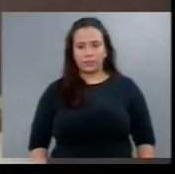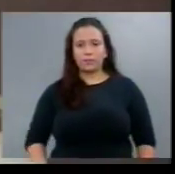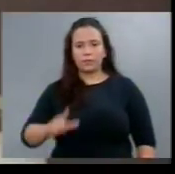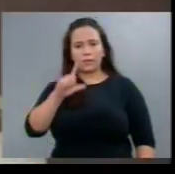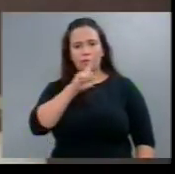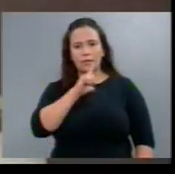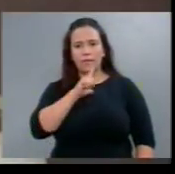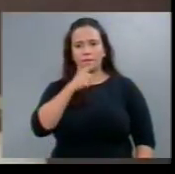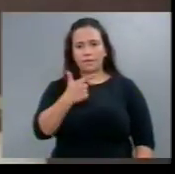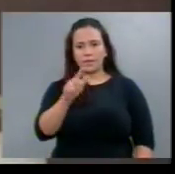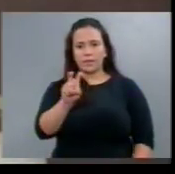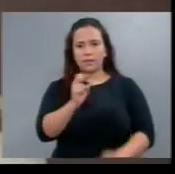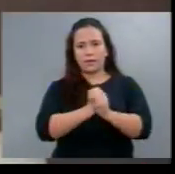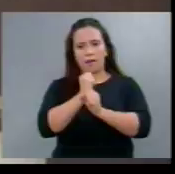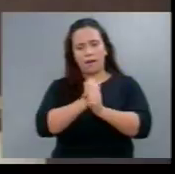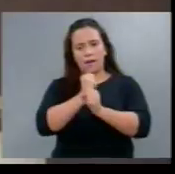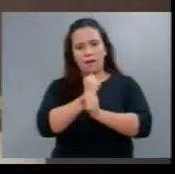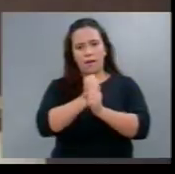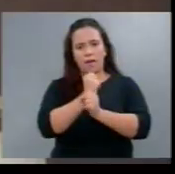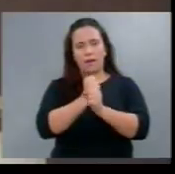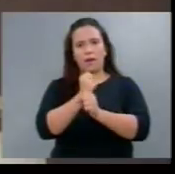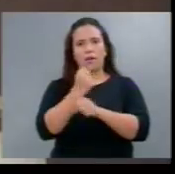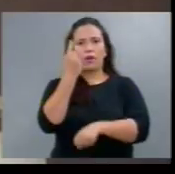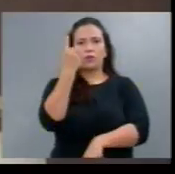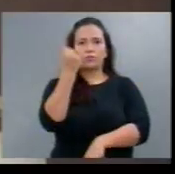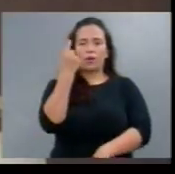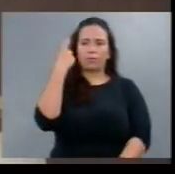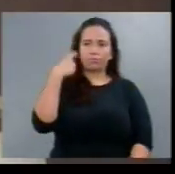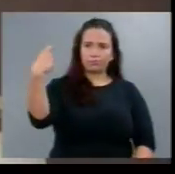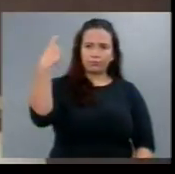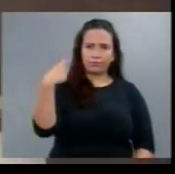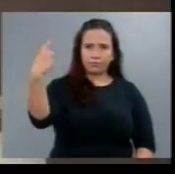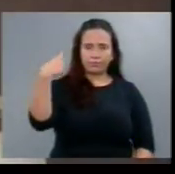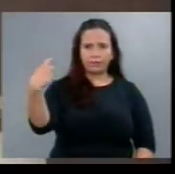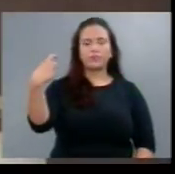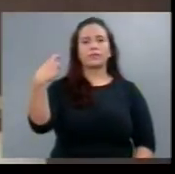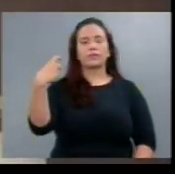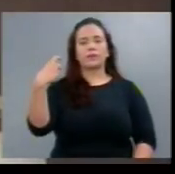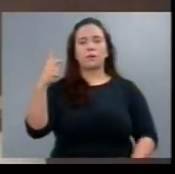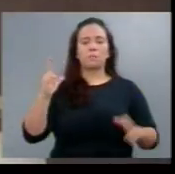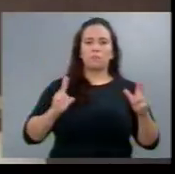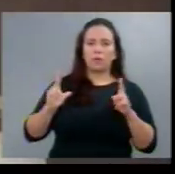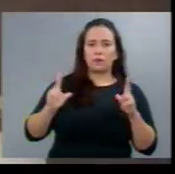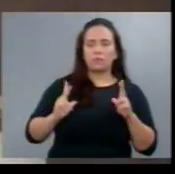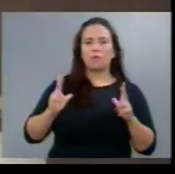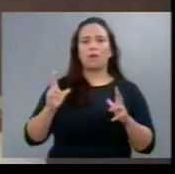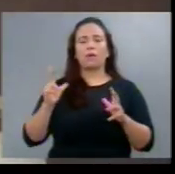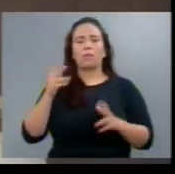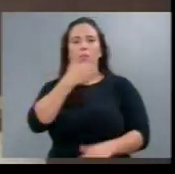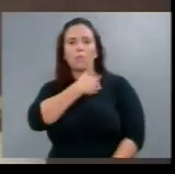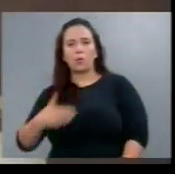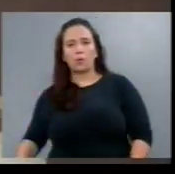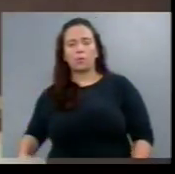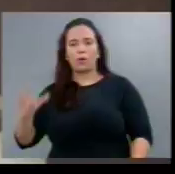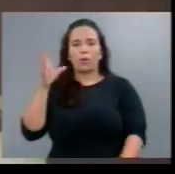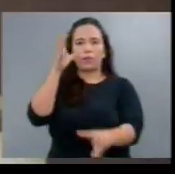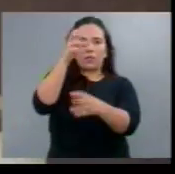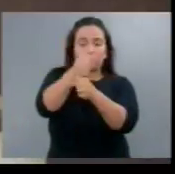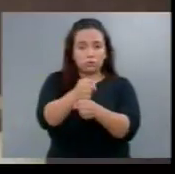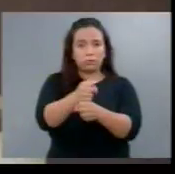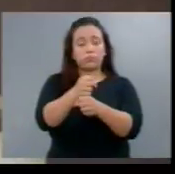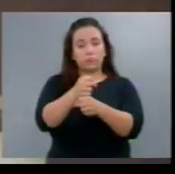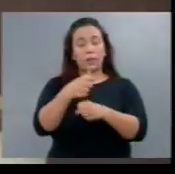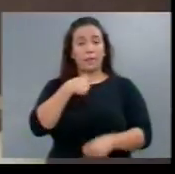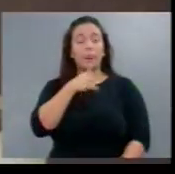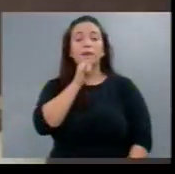Tenho 25 anos de contribuições, entre setor privado, autônomo e agora no setor público. Vou me utilizar